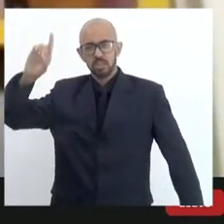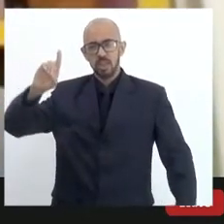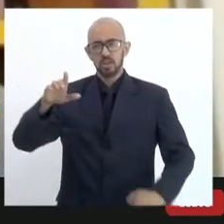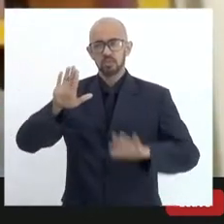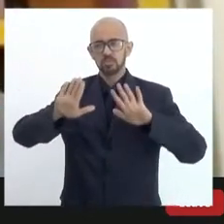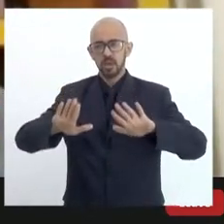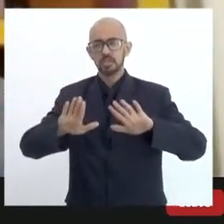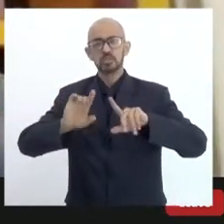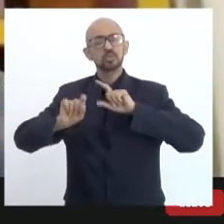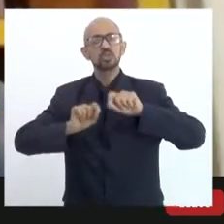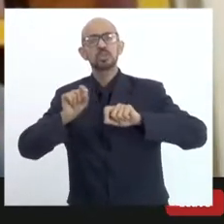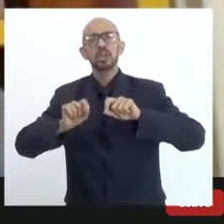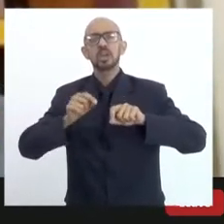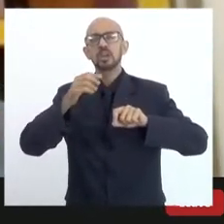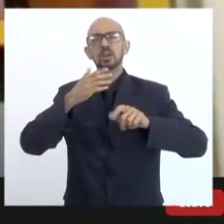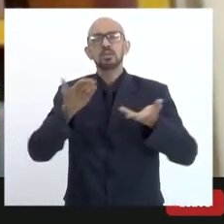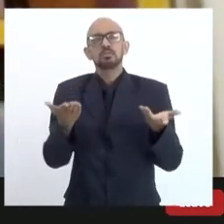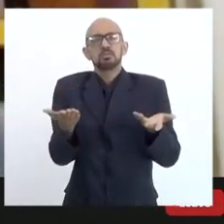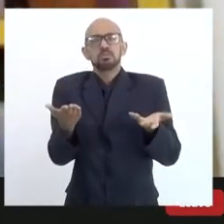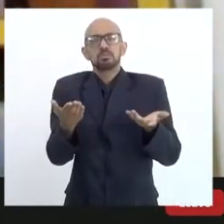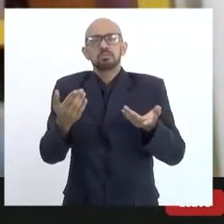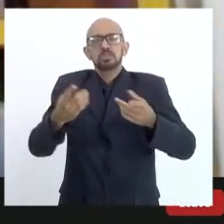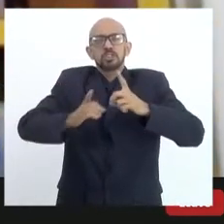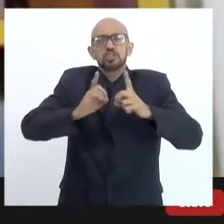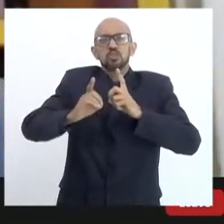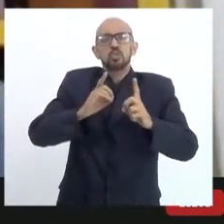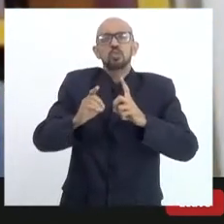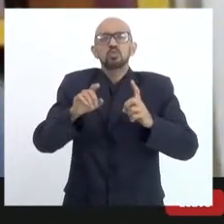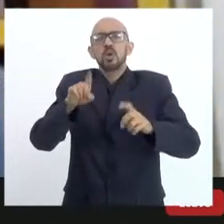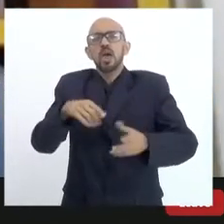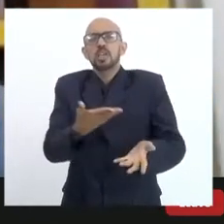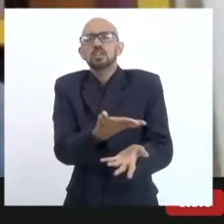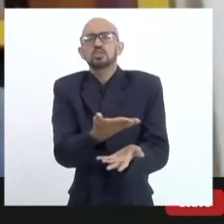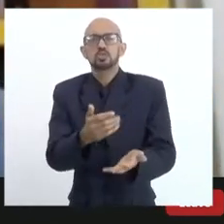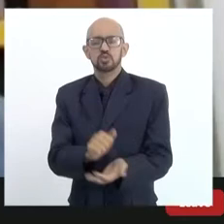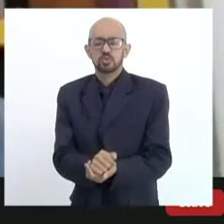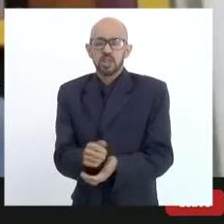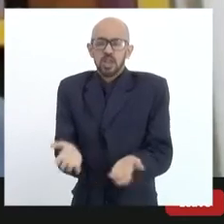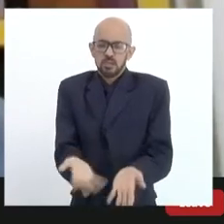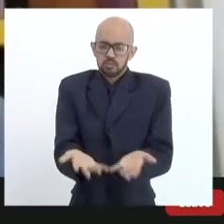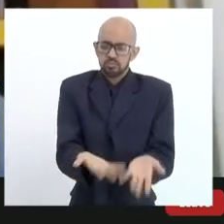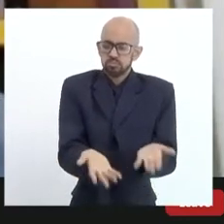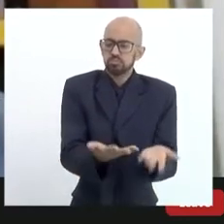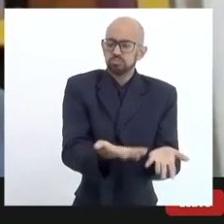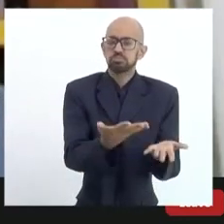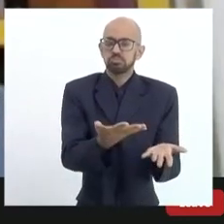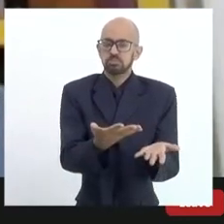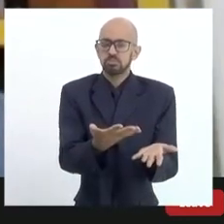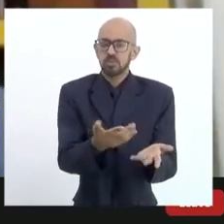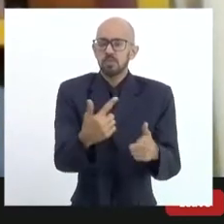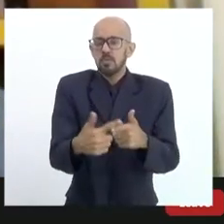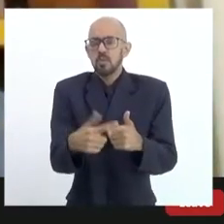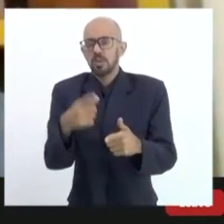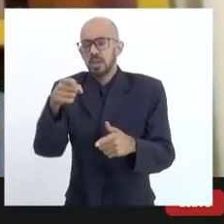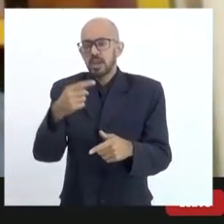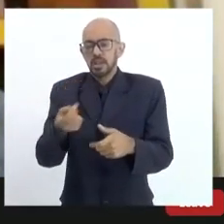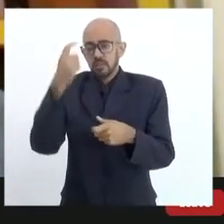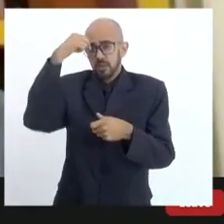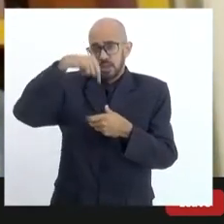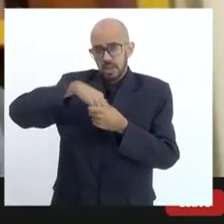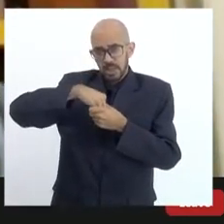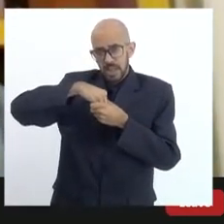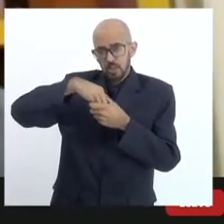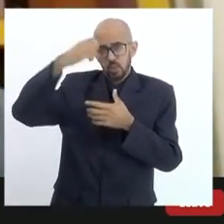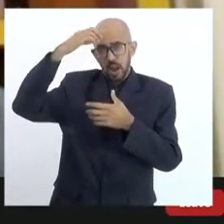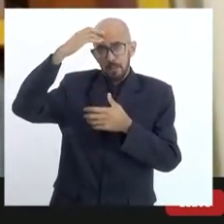trás disso, está por trás da teologia. O discurso teológico é feito. Obviamente, você está incentivando, porque é daí entra na mente do cara, isso vira